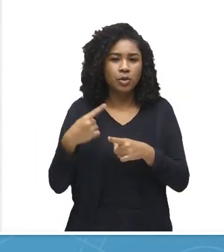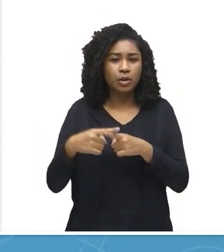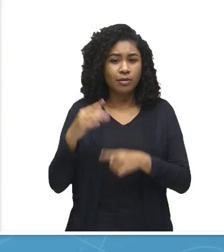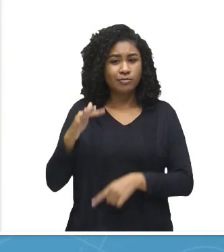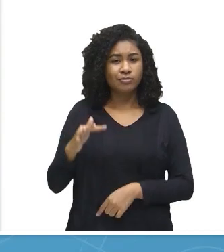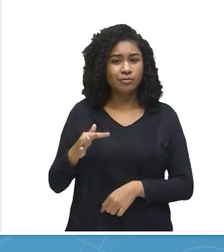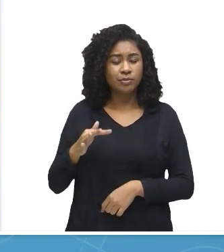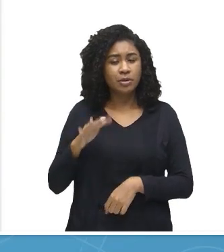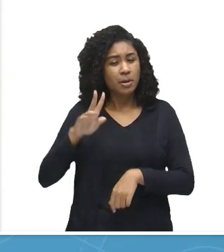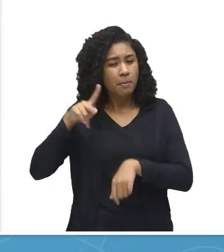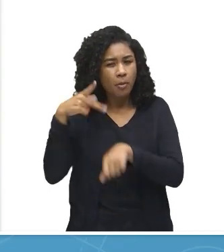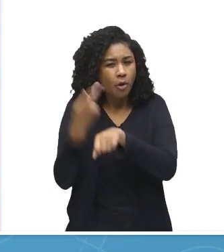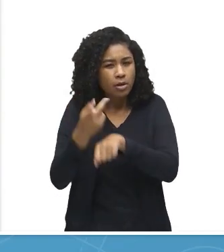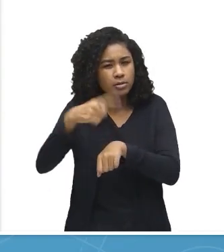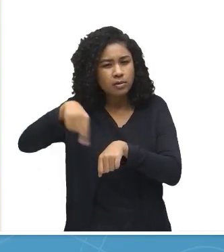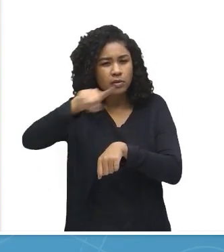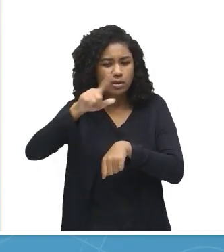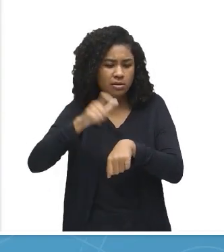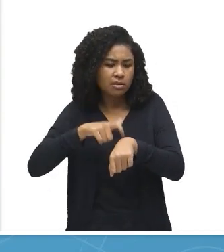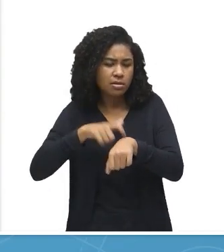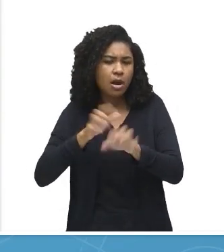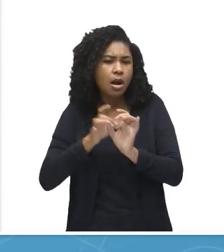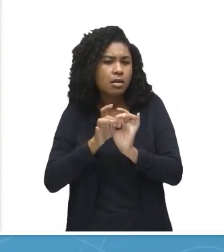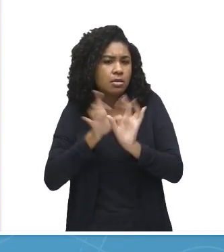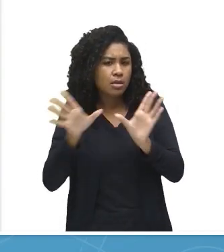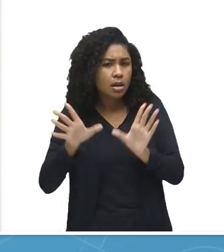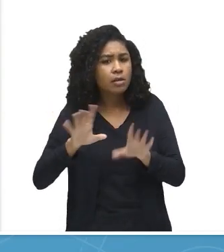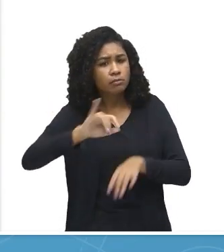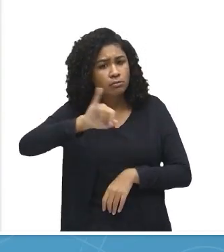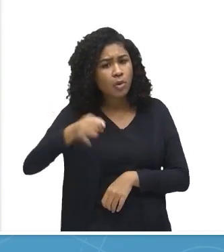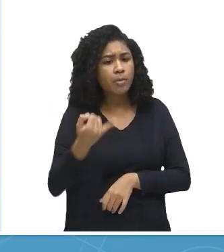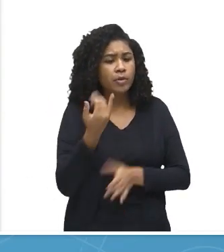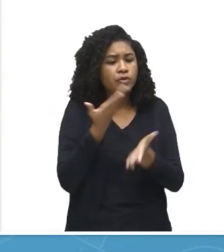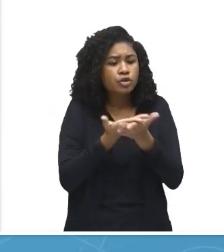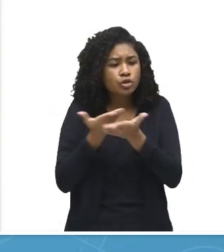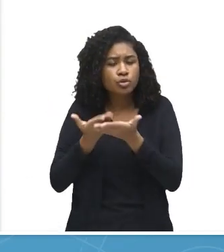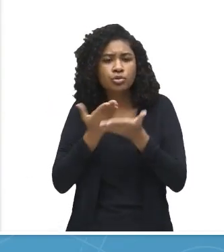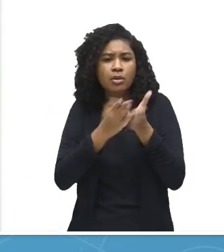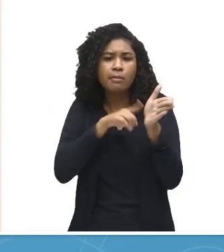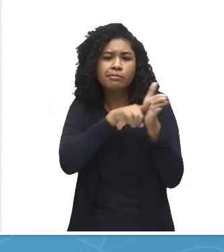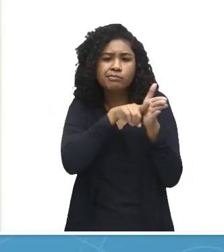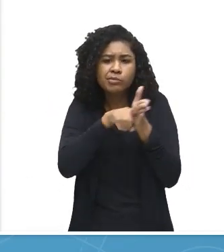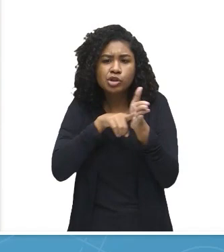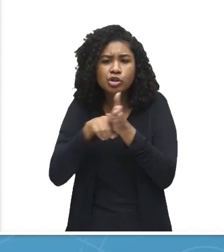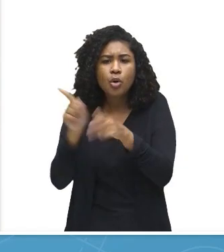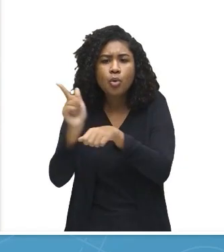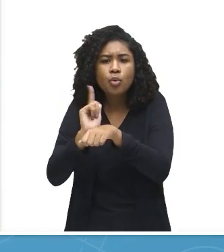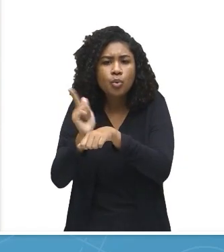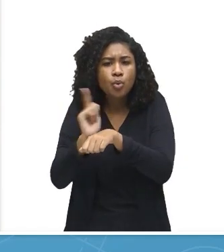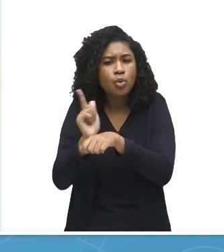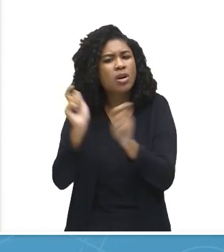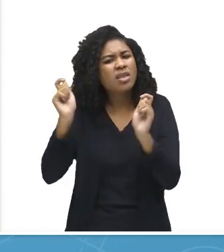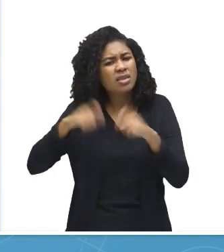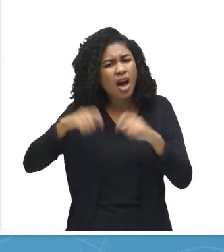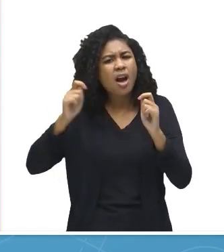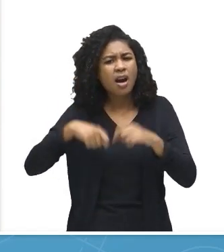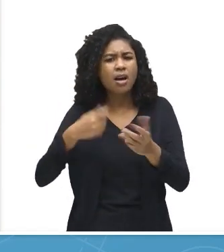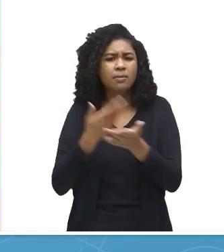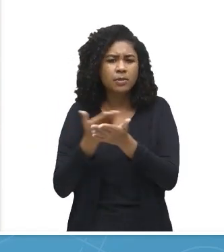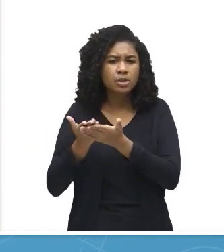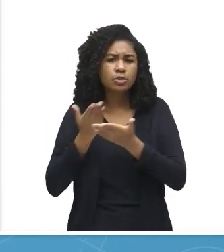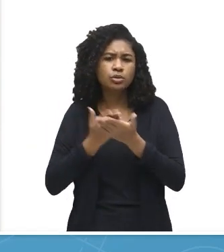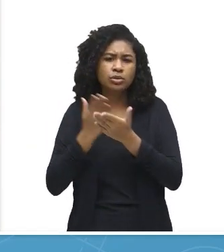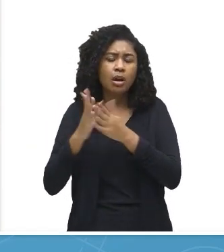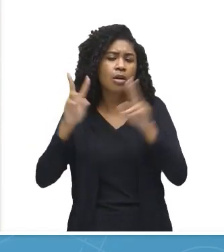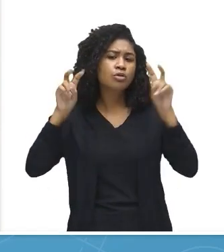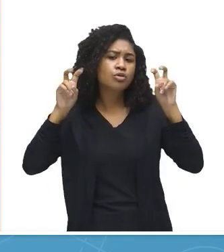uma folguinha, vocês também têm que fazer as suas pesquisas, né? Dá um Google, eu falei isso ontem. Dá um Google, pesquisa um pouco sobre os conteúdos que a